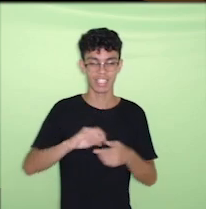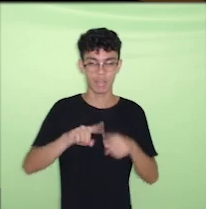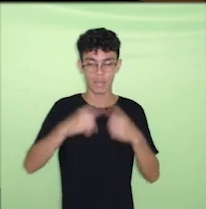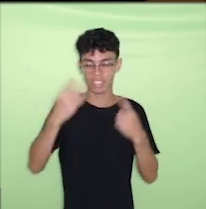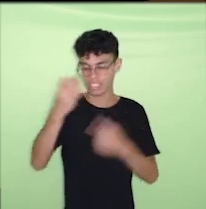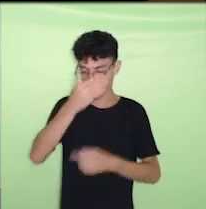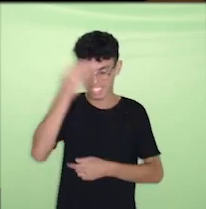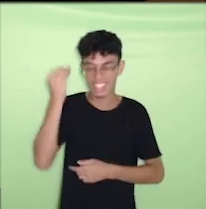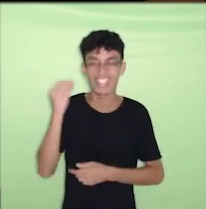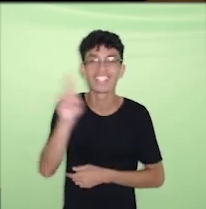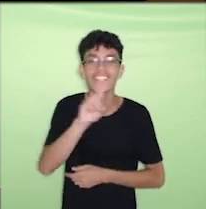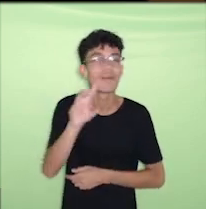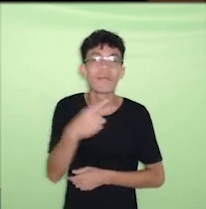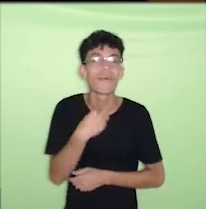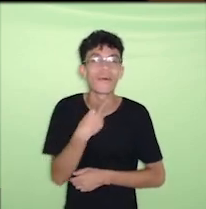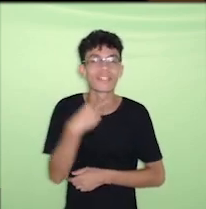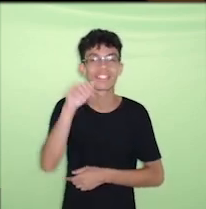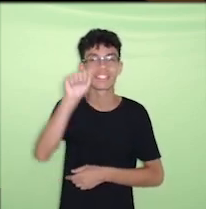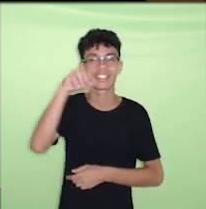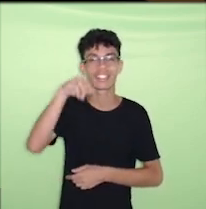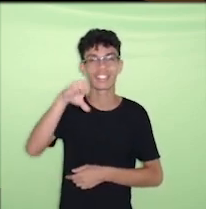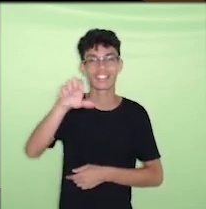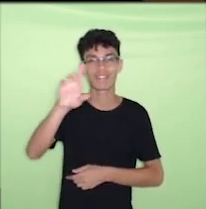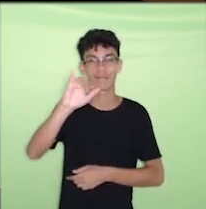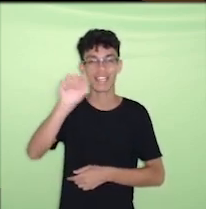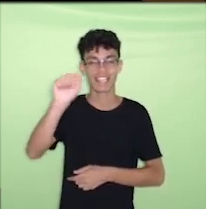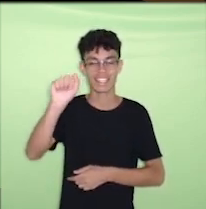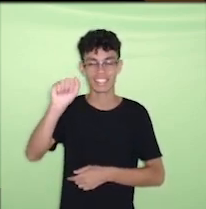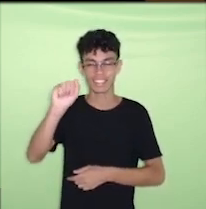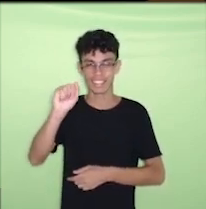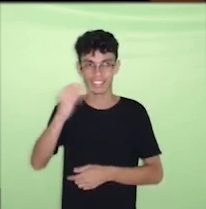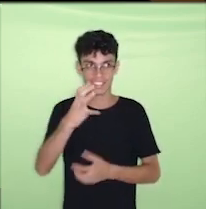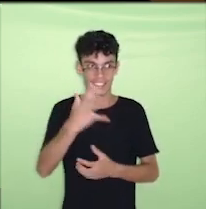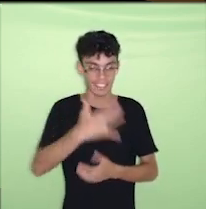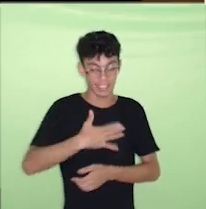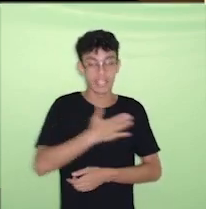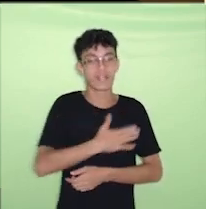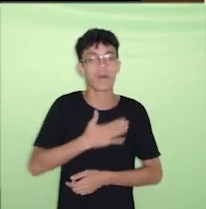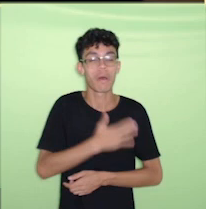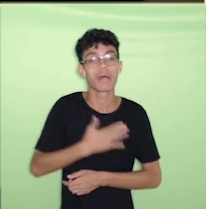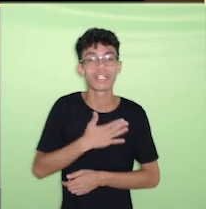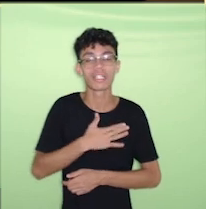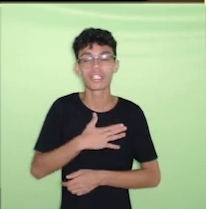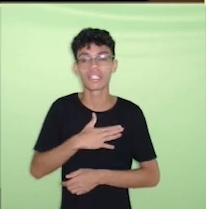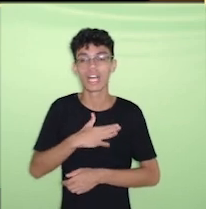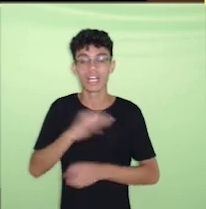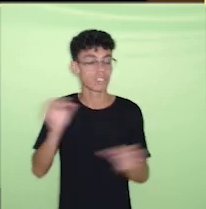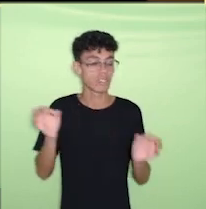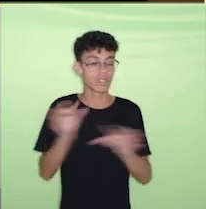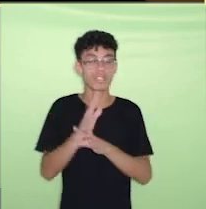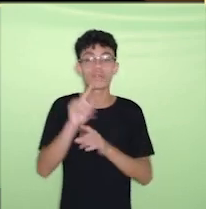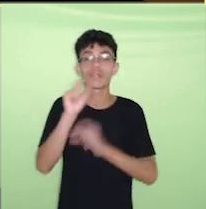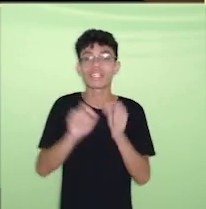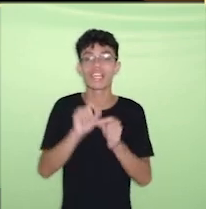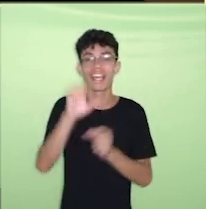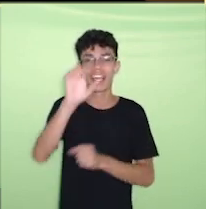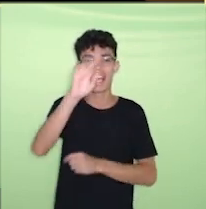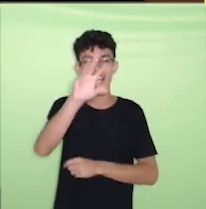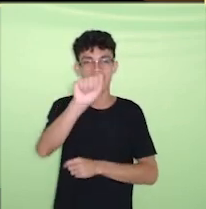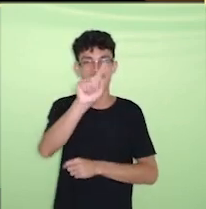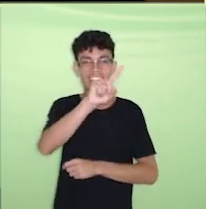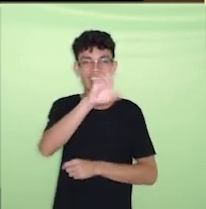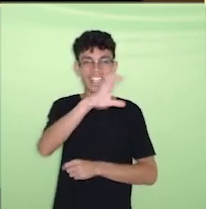nos esquecer que a América é fanática. Fanática, minha amiga. Mas assim chegamos à conclusão de que Eta e Zeta não